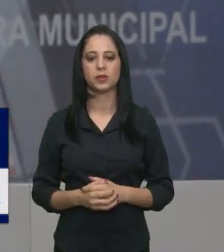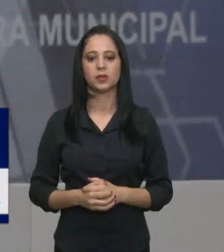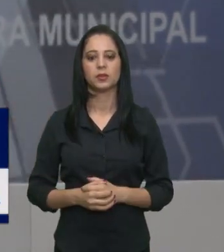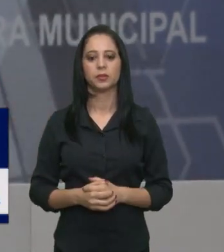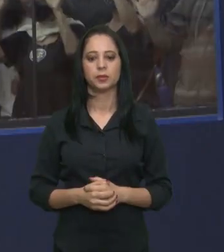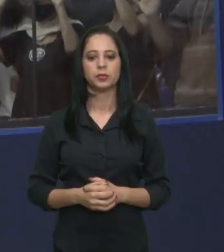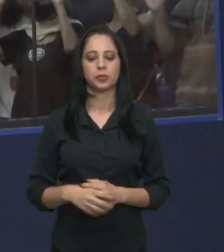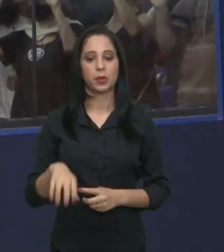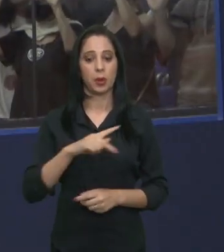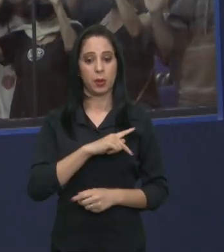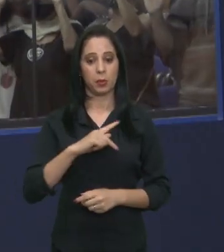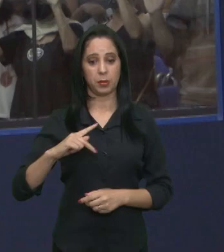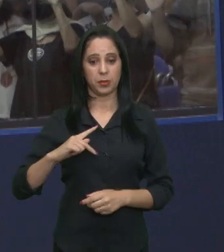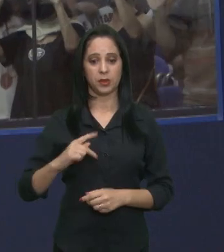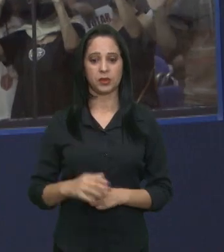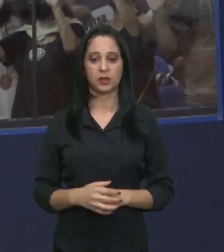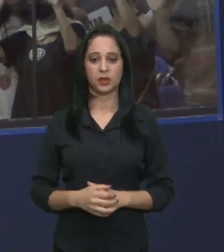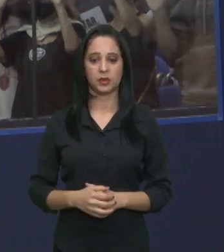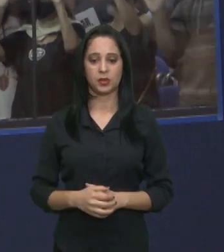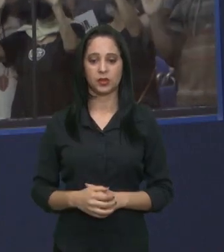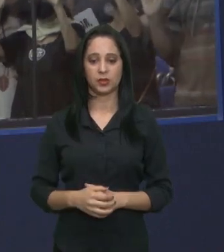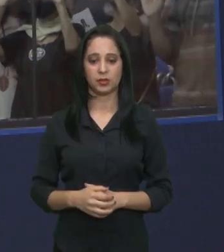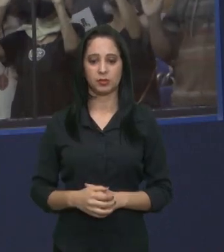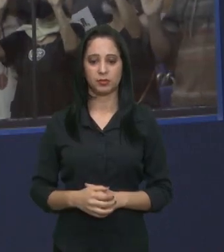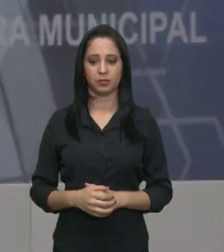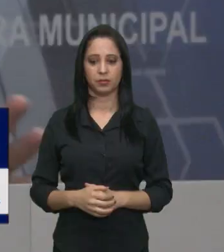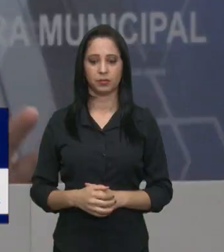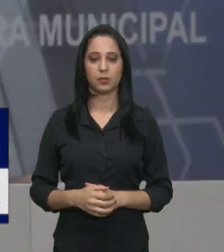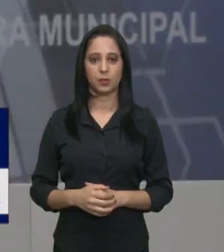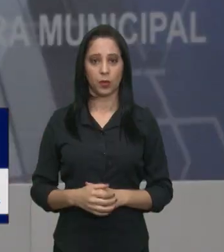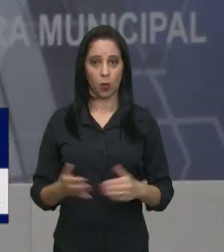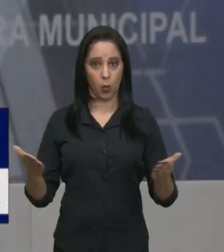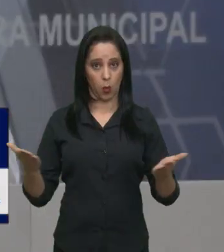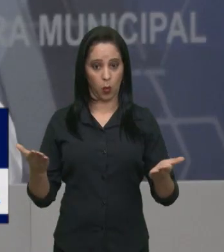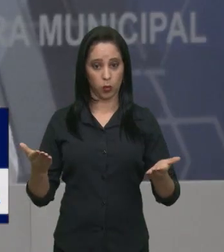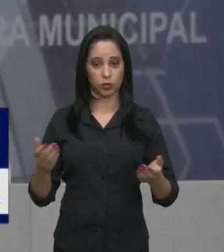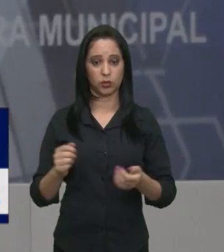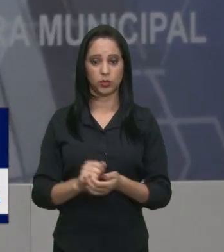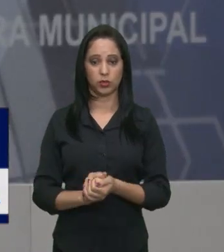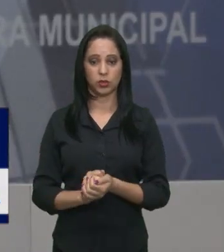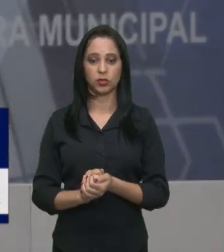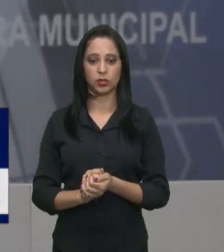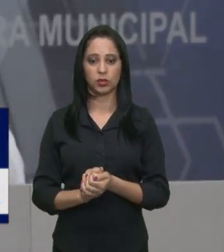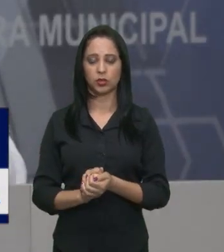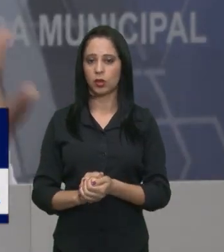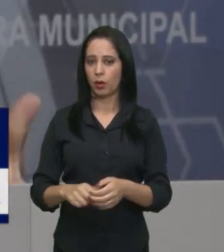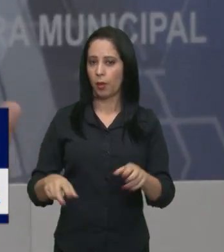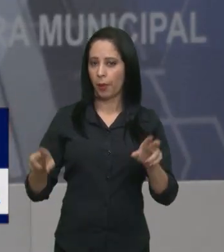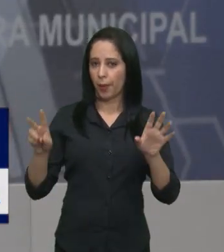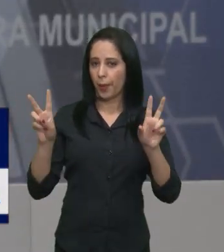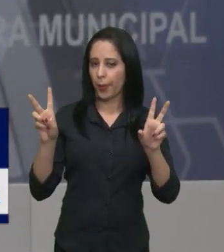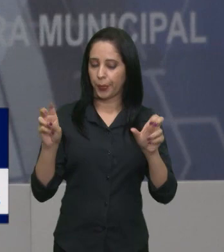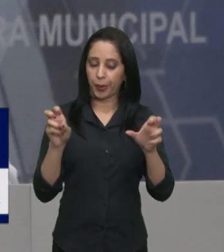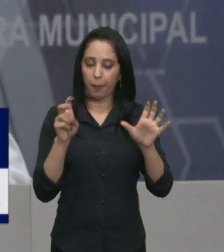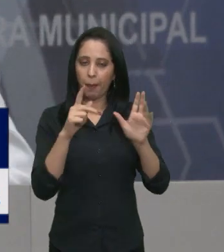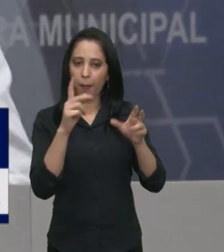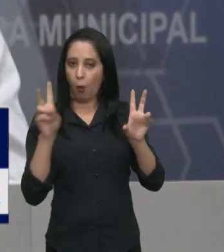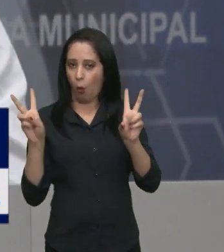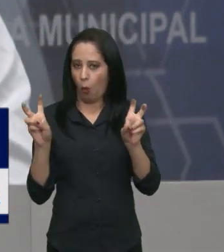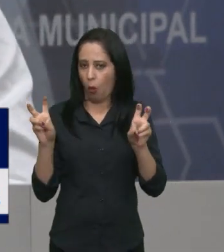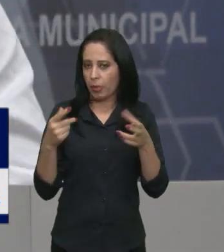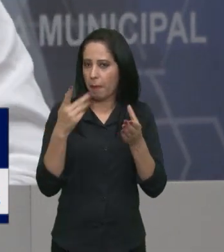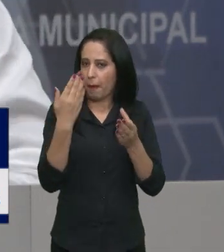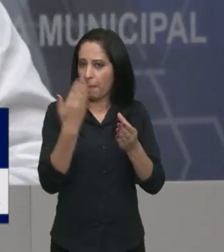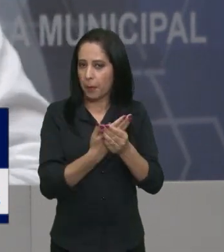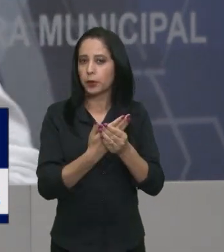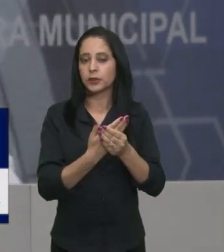presidente, a questão que chegamos hoje em relação a esse processo